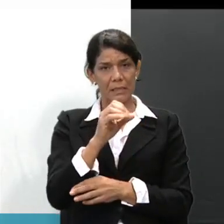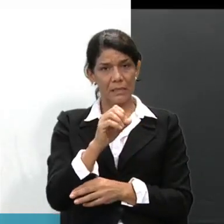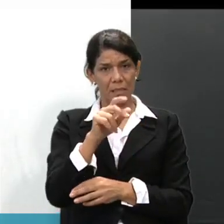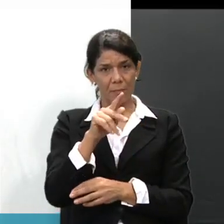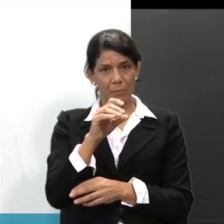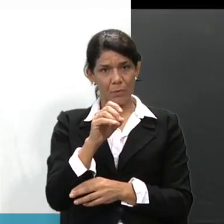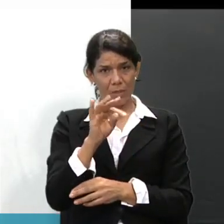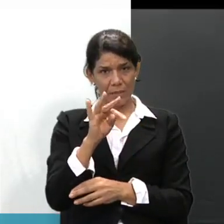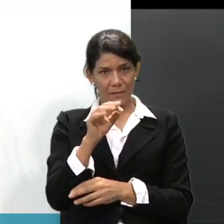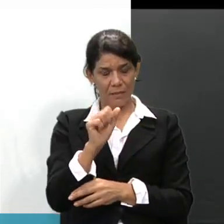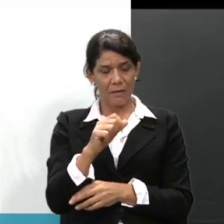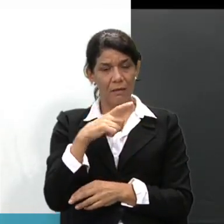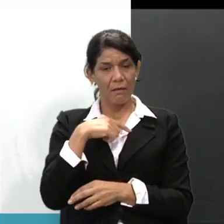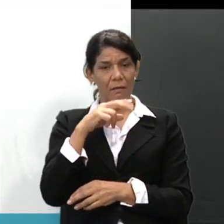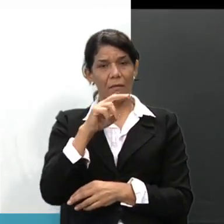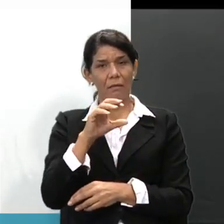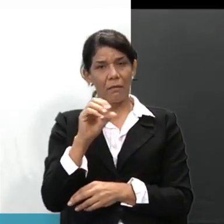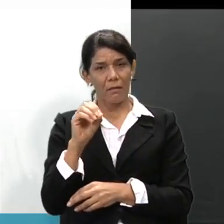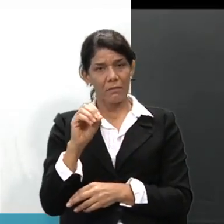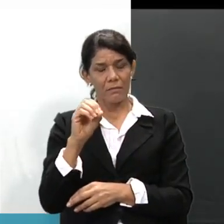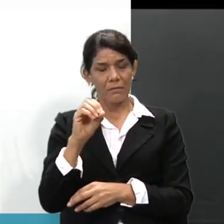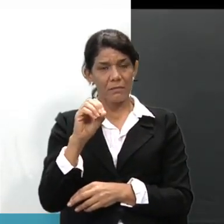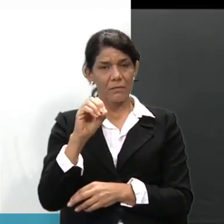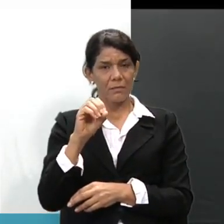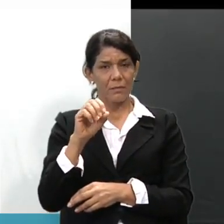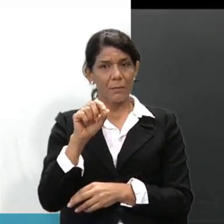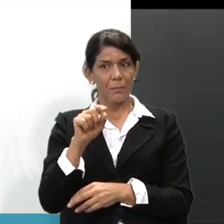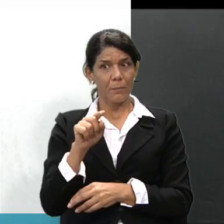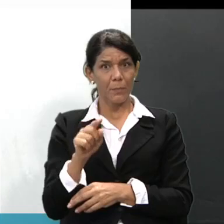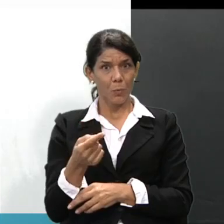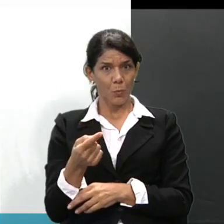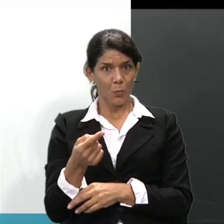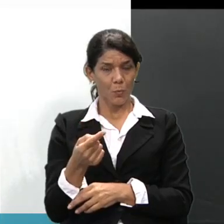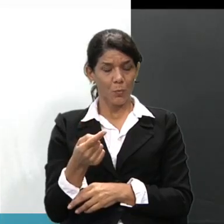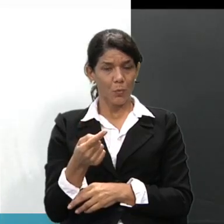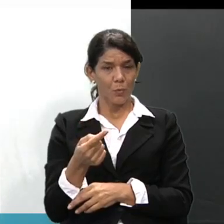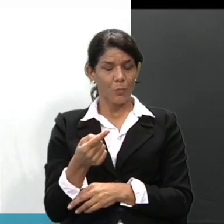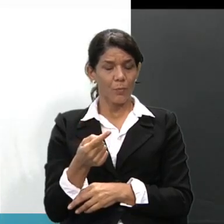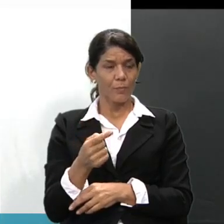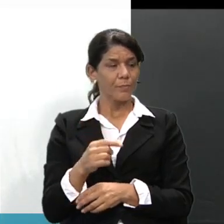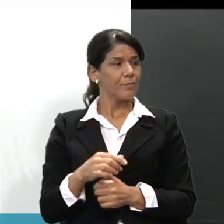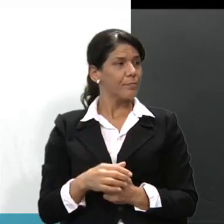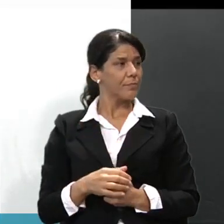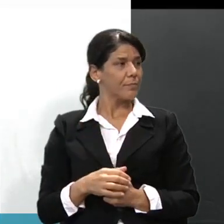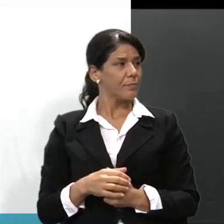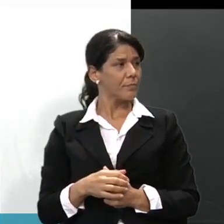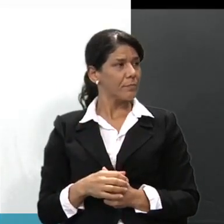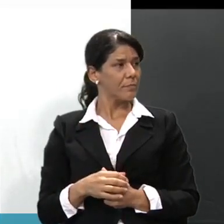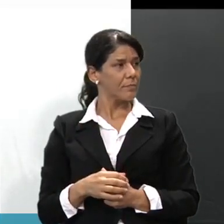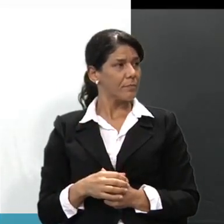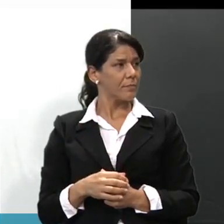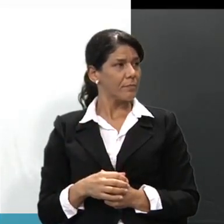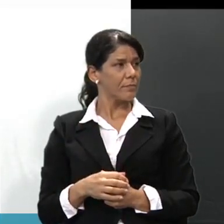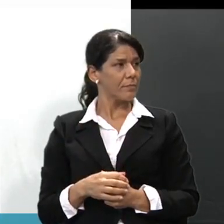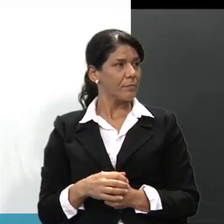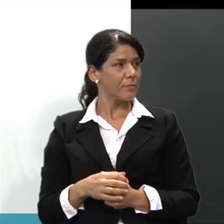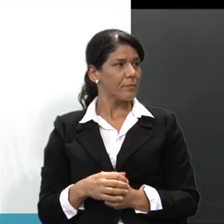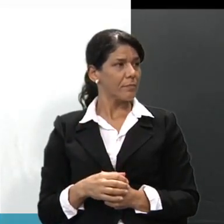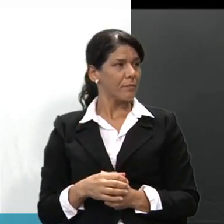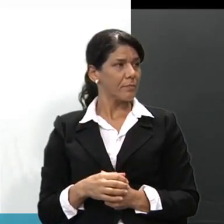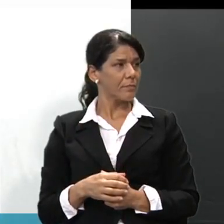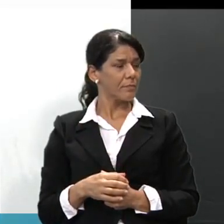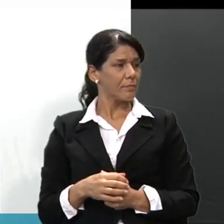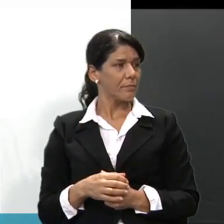potássica, 500 mil unidades endovenoso, tá? Tem-se